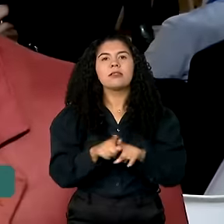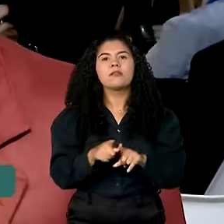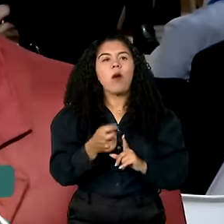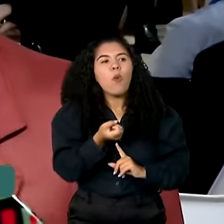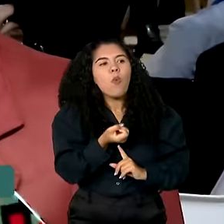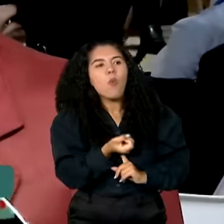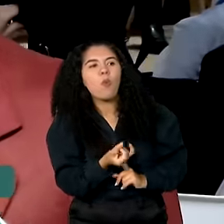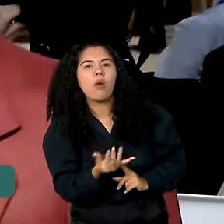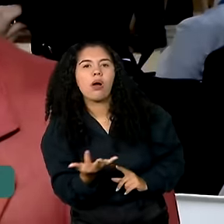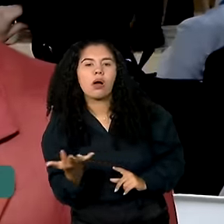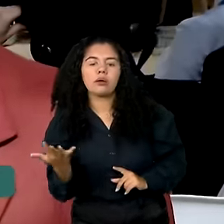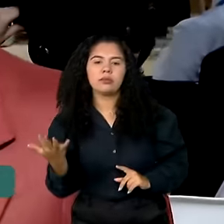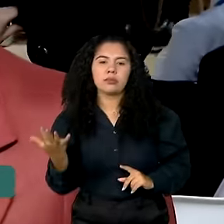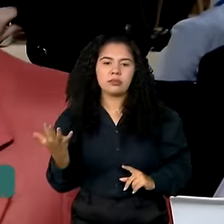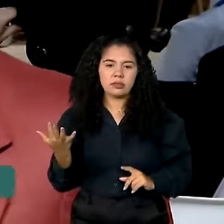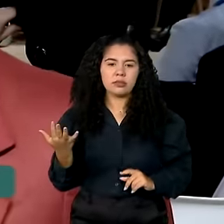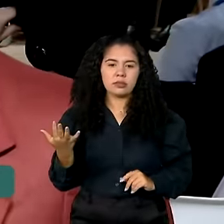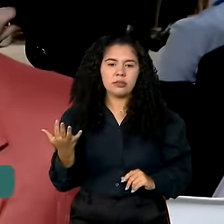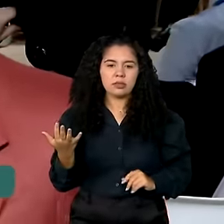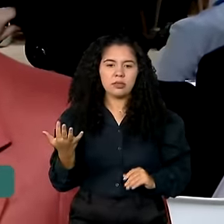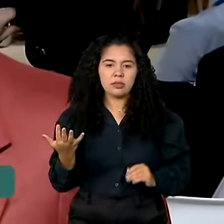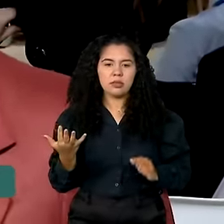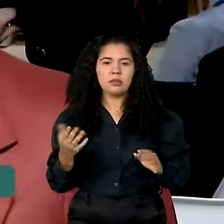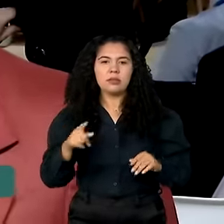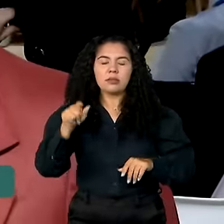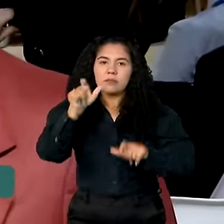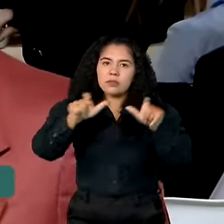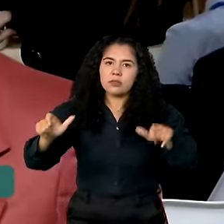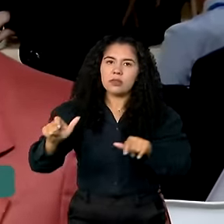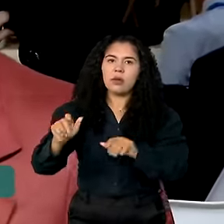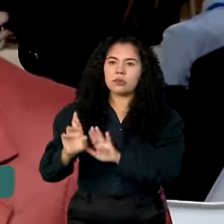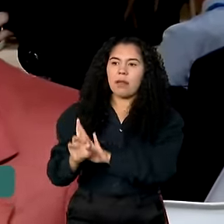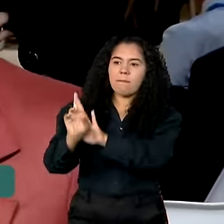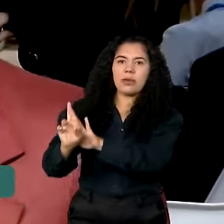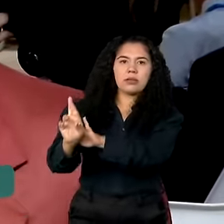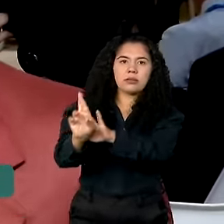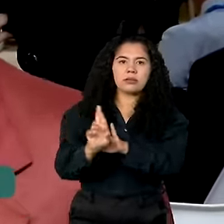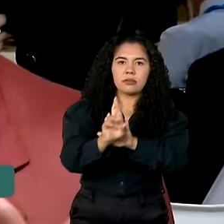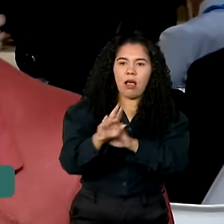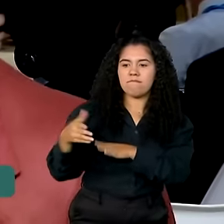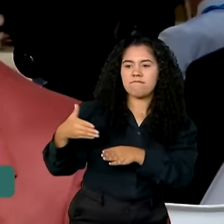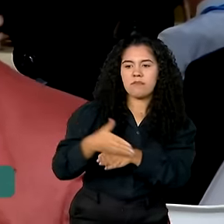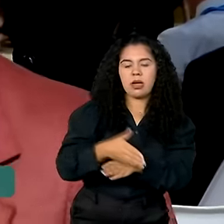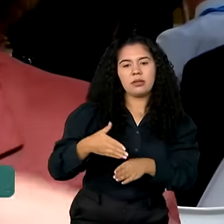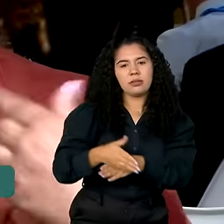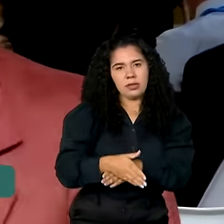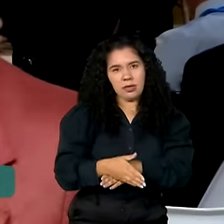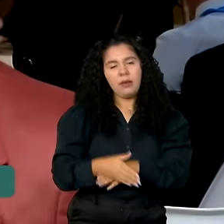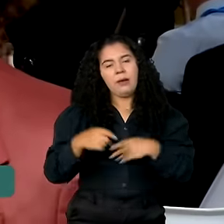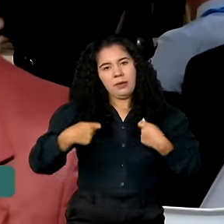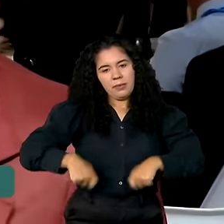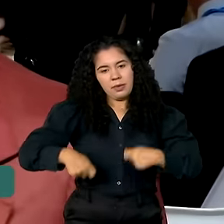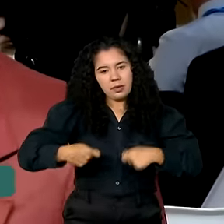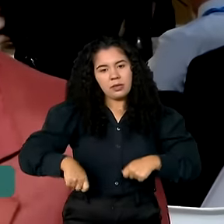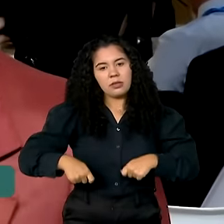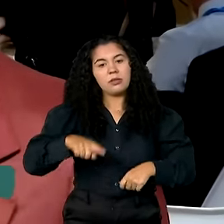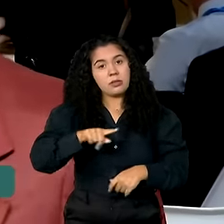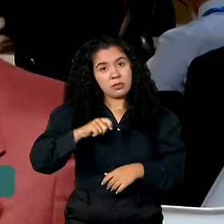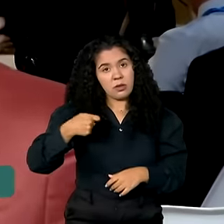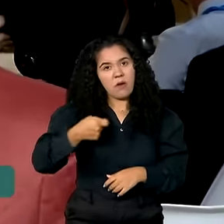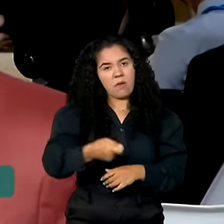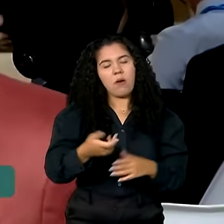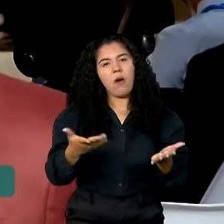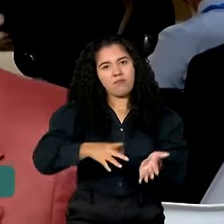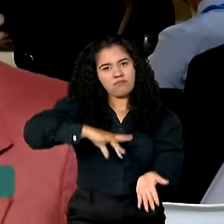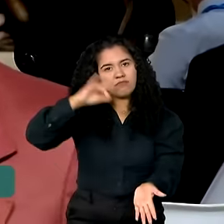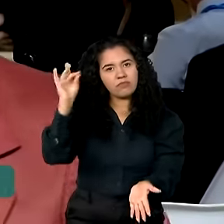quantidade, né, enfim, desses instrumentos de participação social, né? A gente não dá para dizer, por exemplo, que o Brasil Participativo é um instrumento eficaz hoje, né,